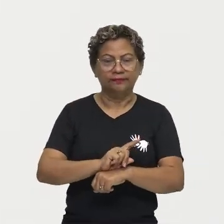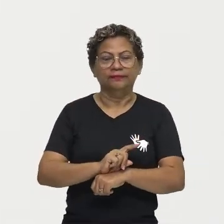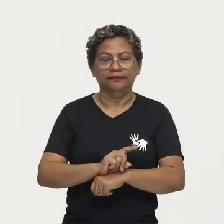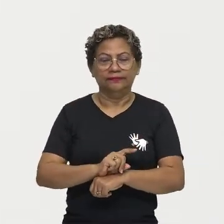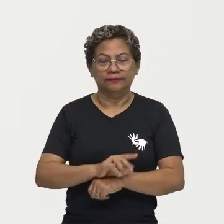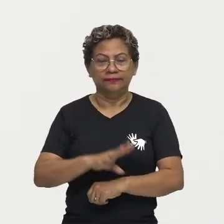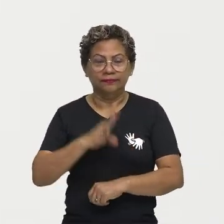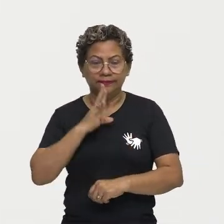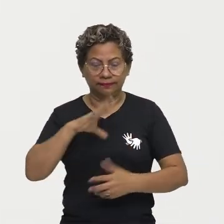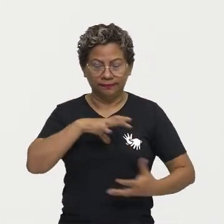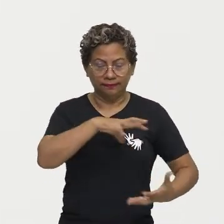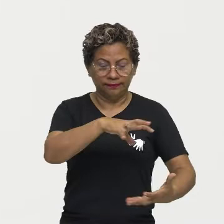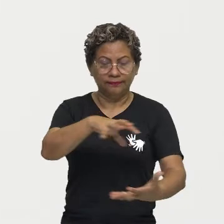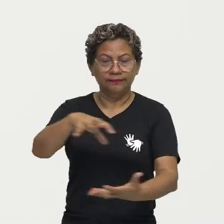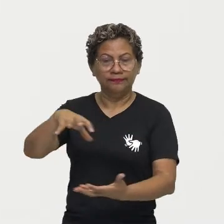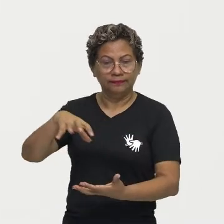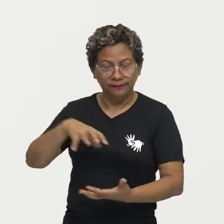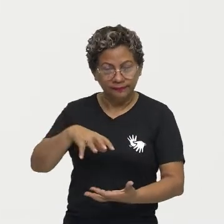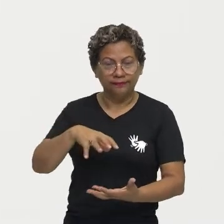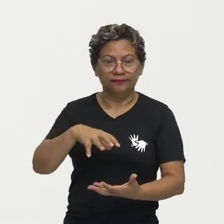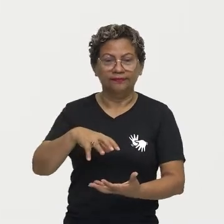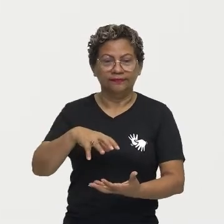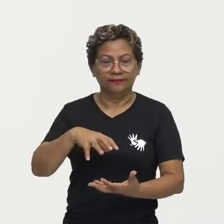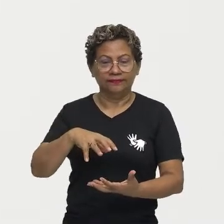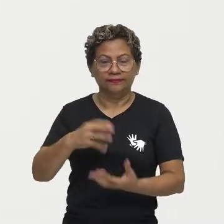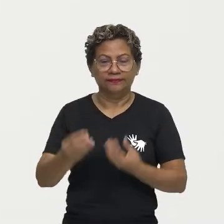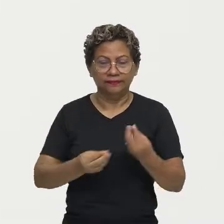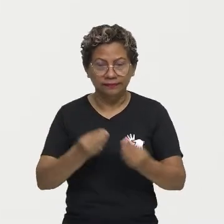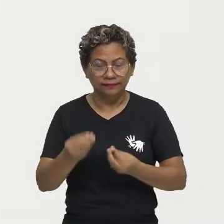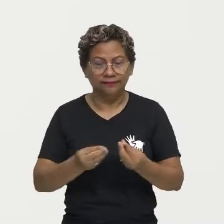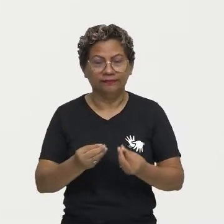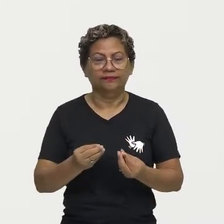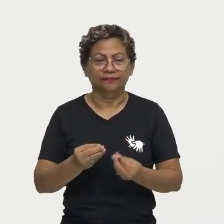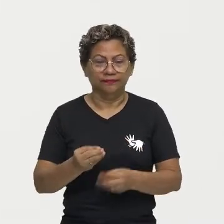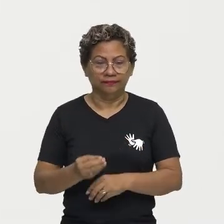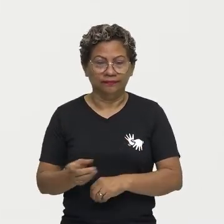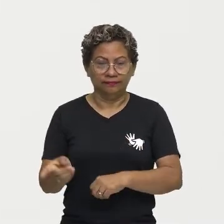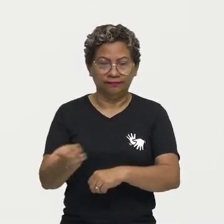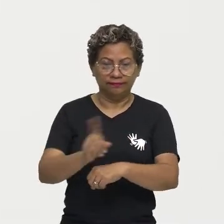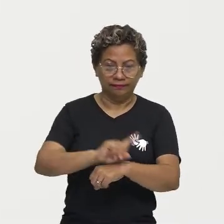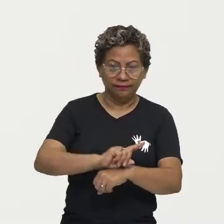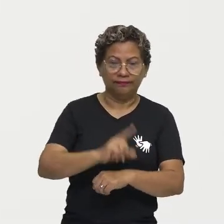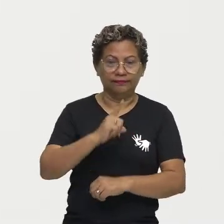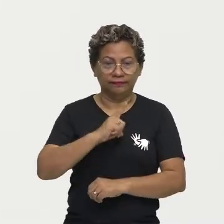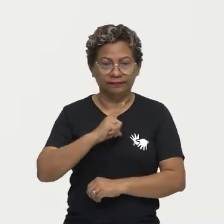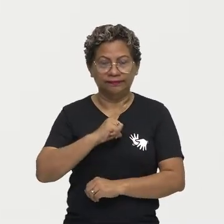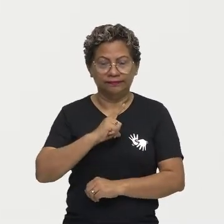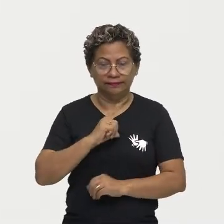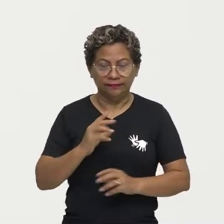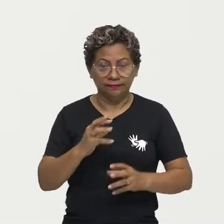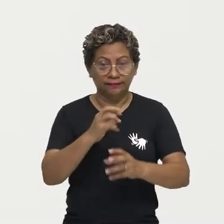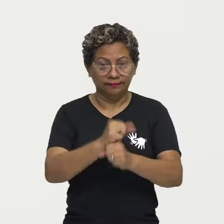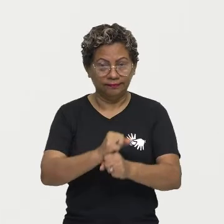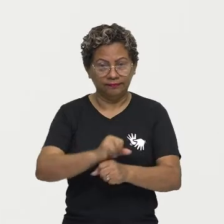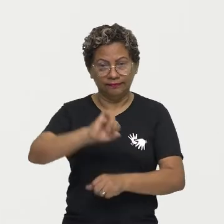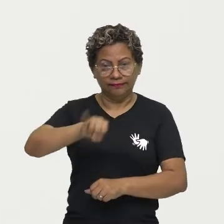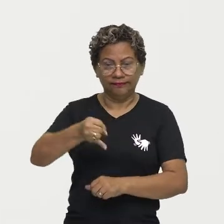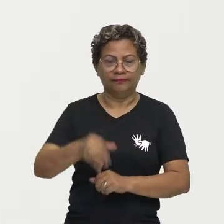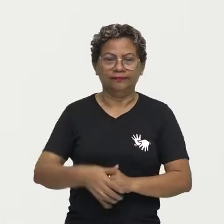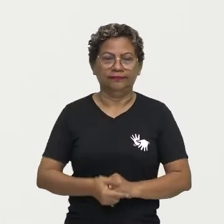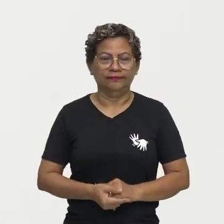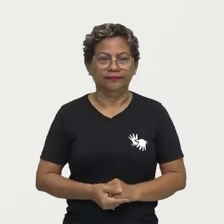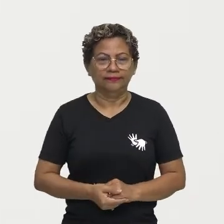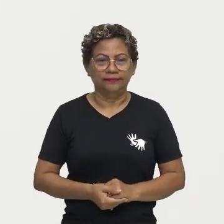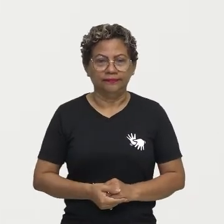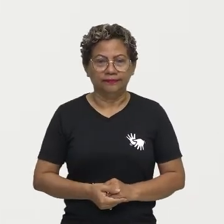de Unidades. Assim, a energia é calculada em joules. Vamos ver aqui,